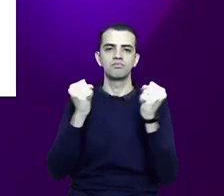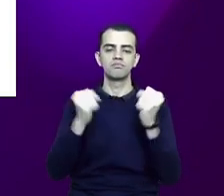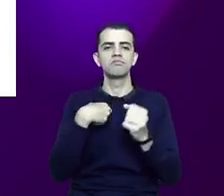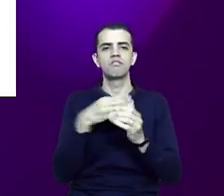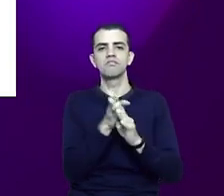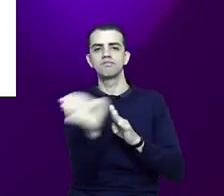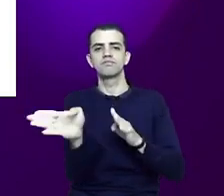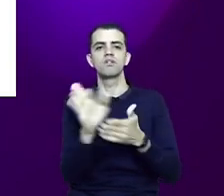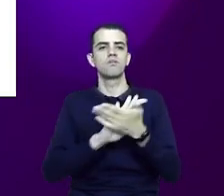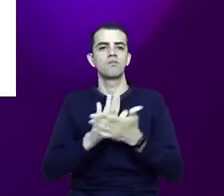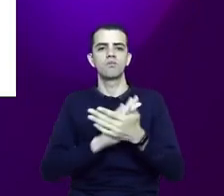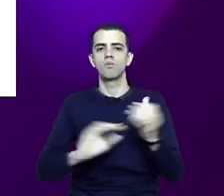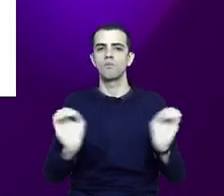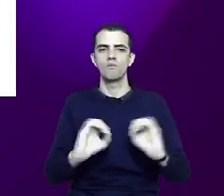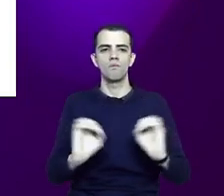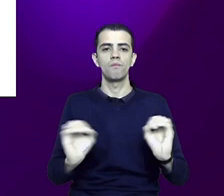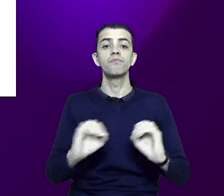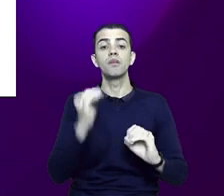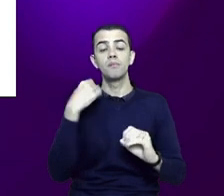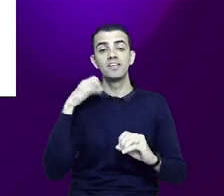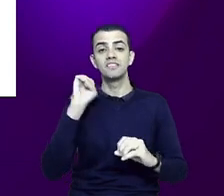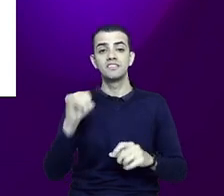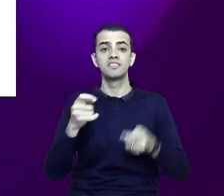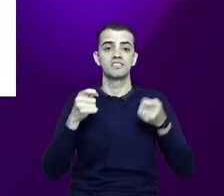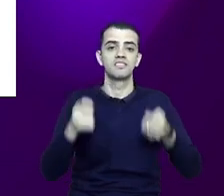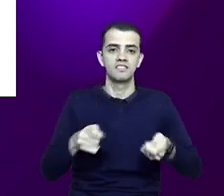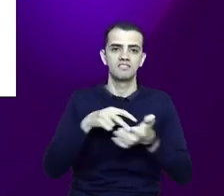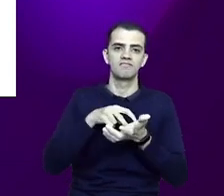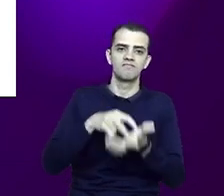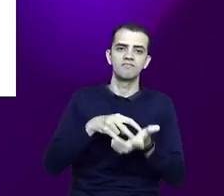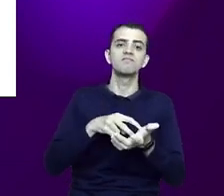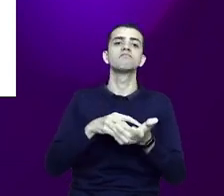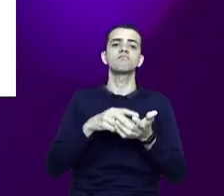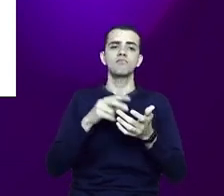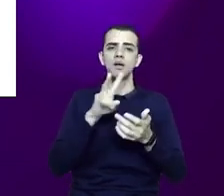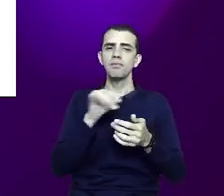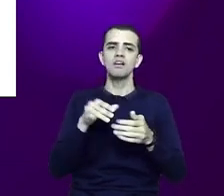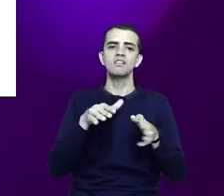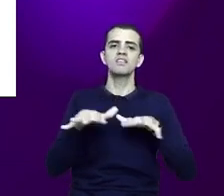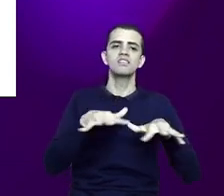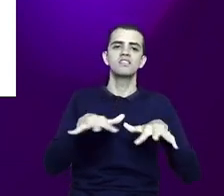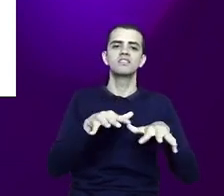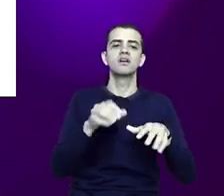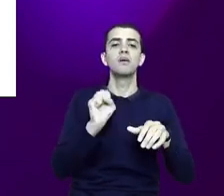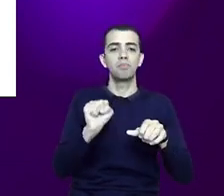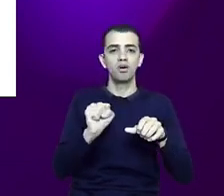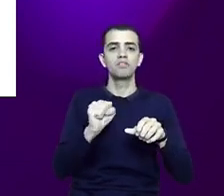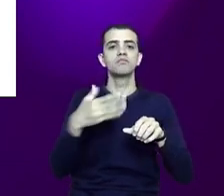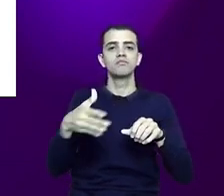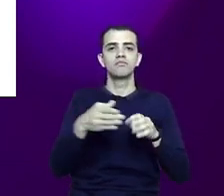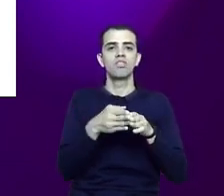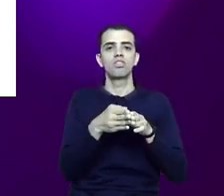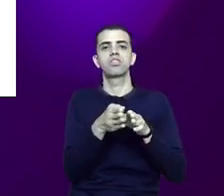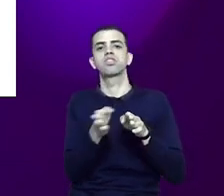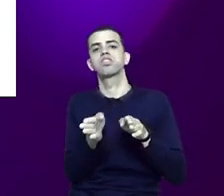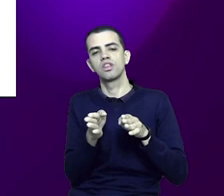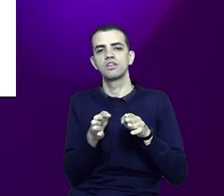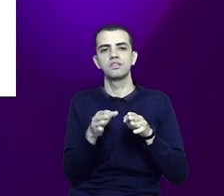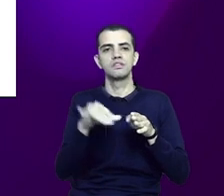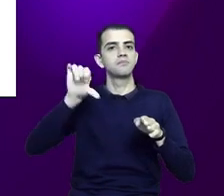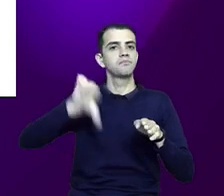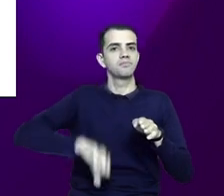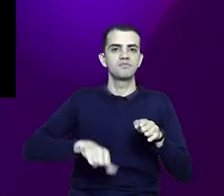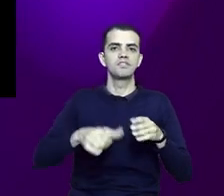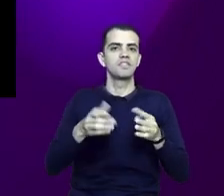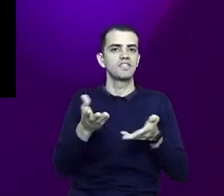nenhum, mas ao a gente observar a estabilidade dessa fratura, ela é uma fratura instável, é uma fratura que ela pode vir a desviar e ter um